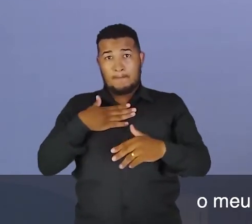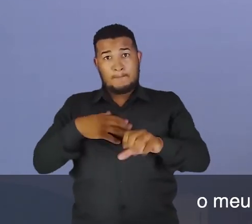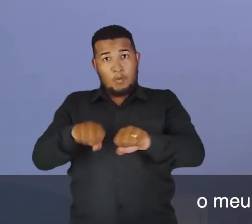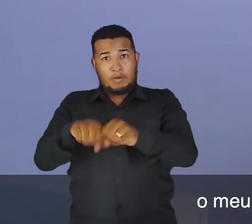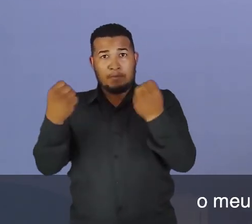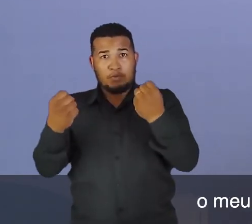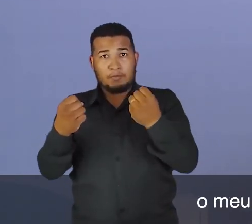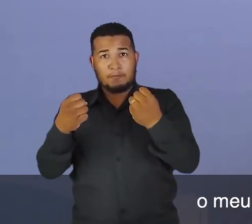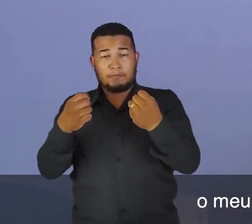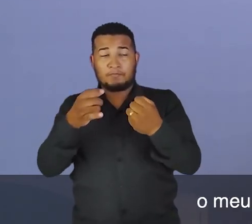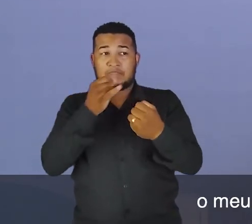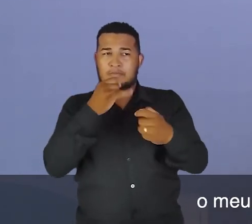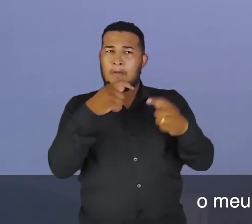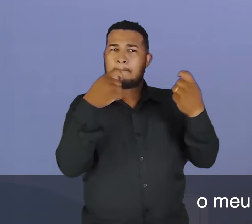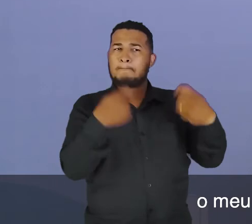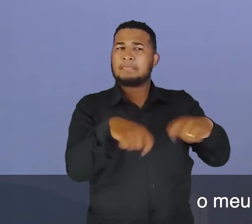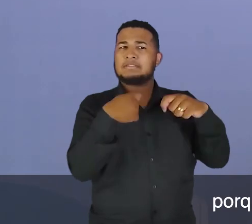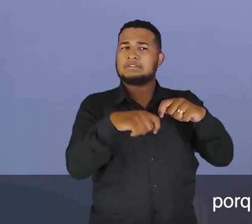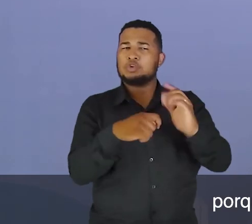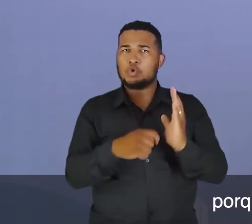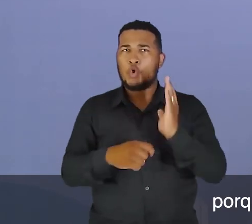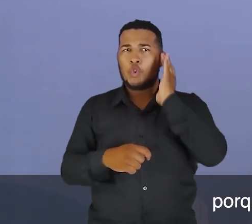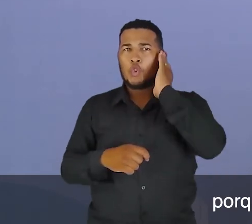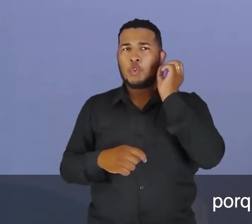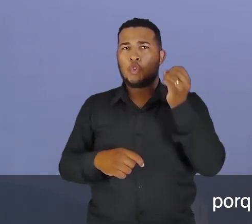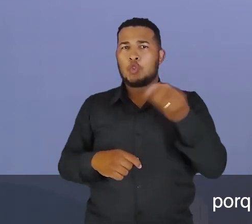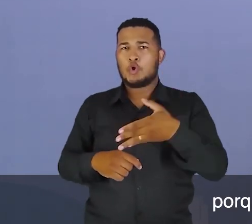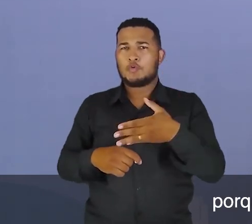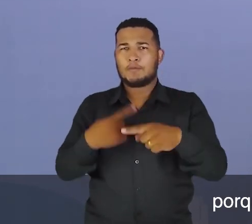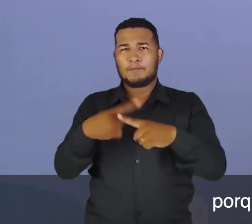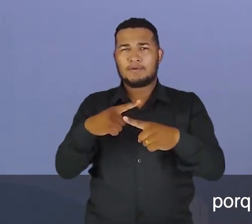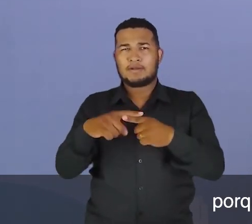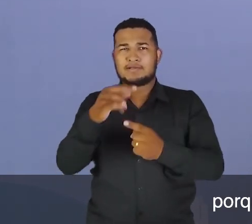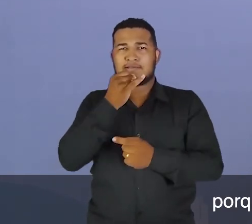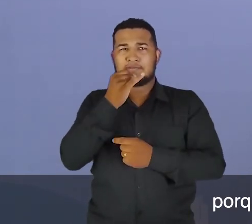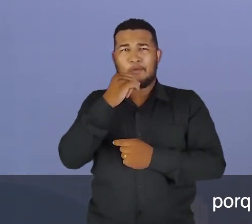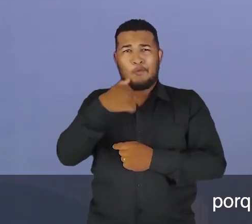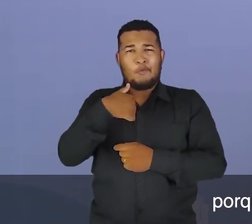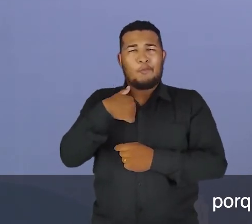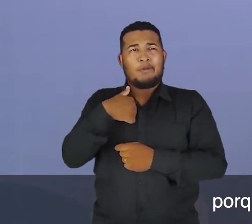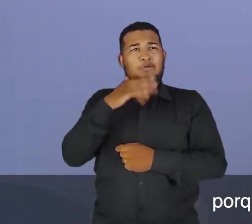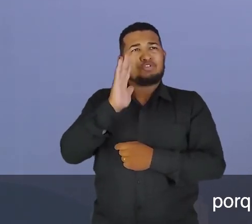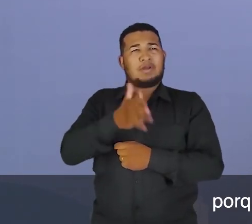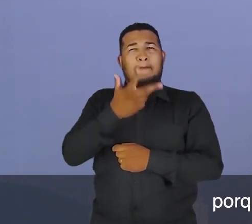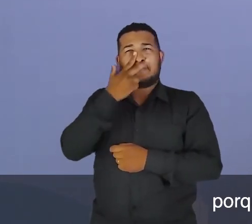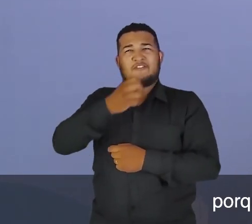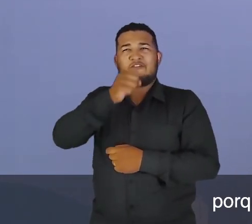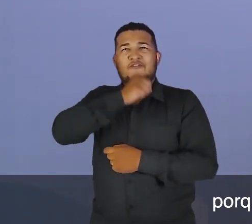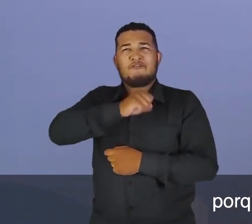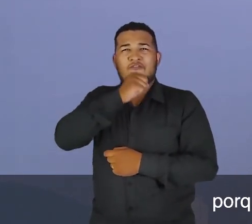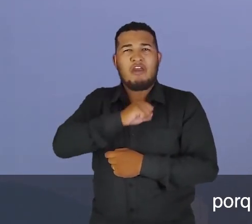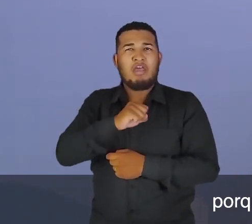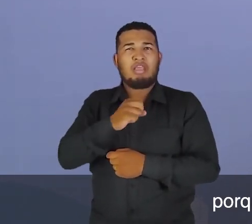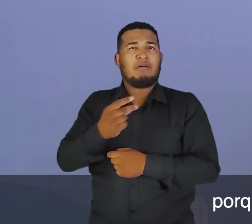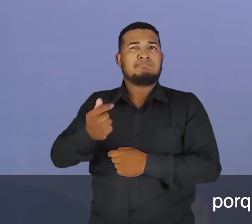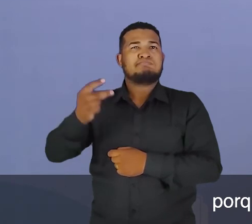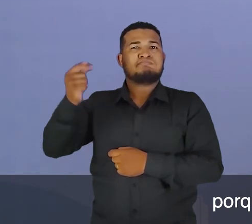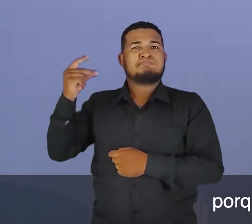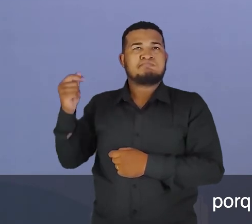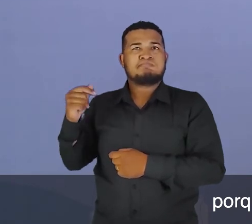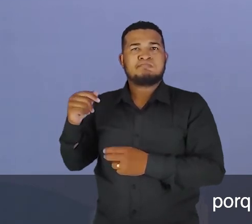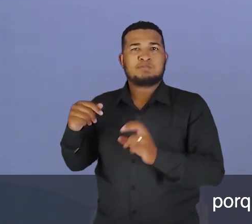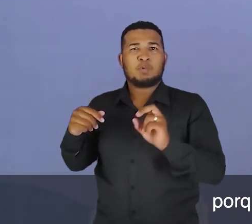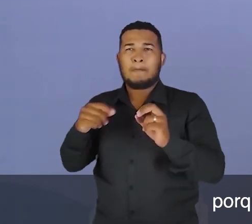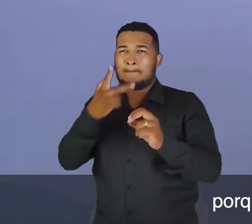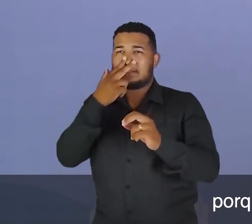preciso de um celular novo porque o meu já está velho, ultrapassado,